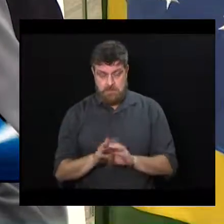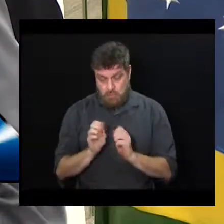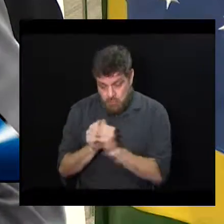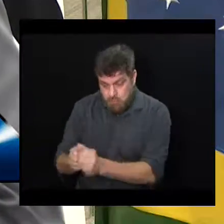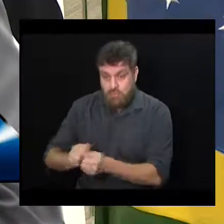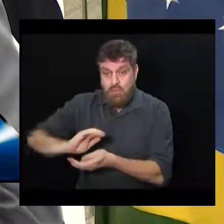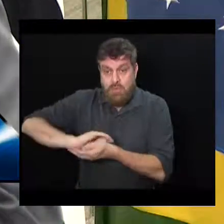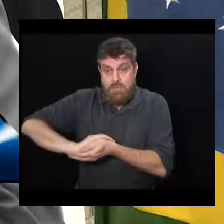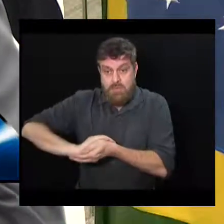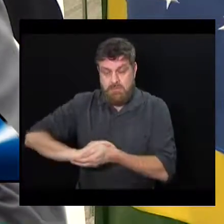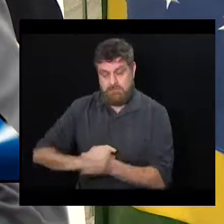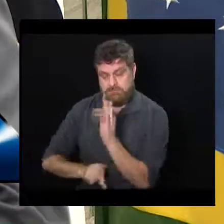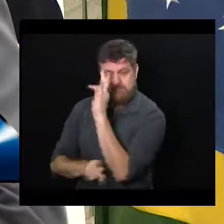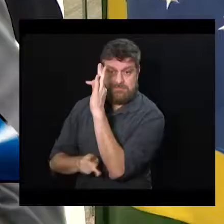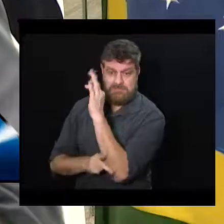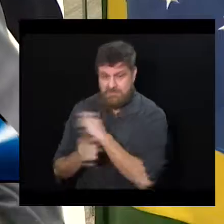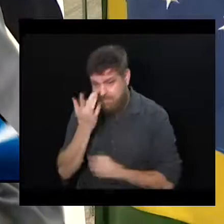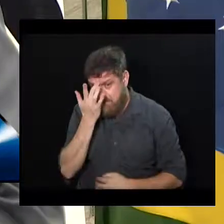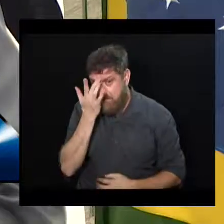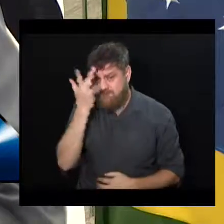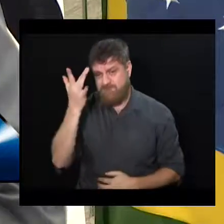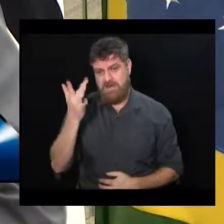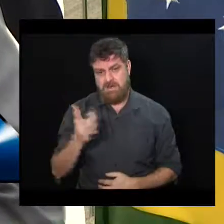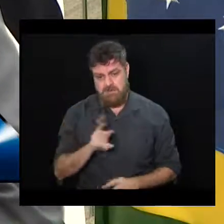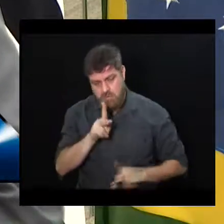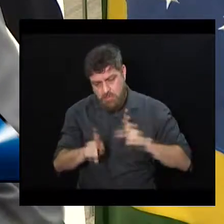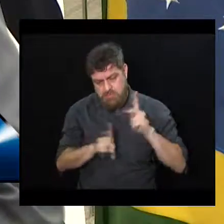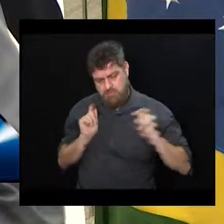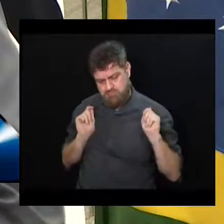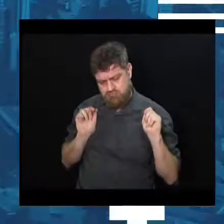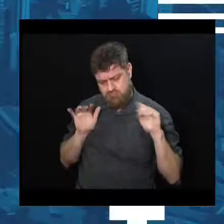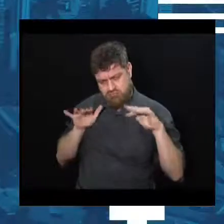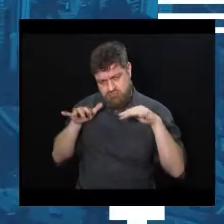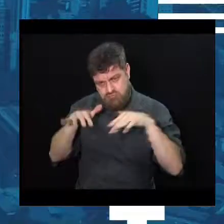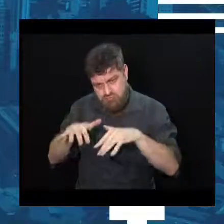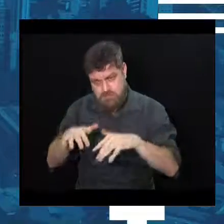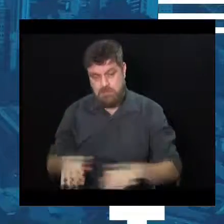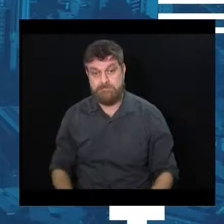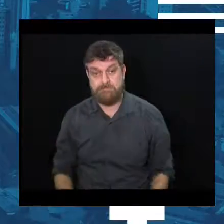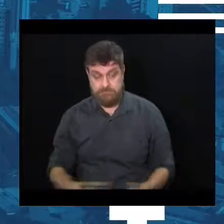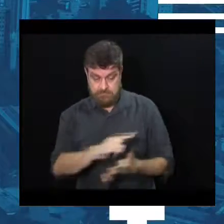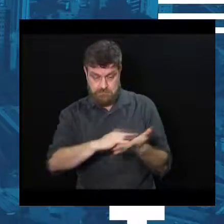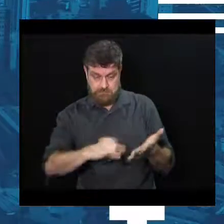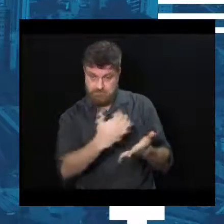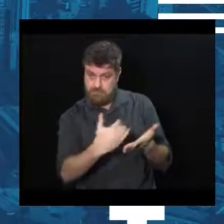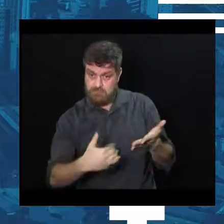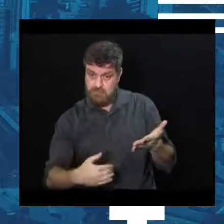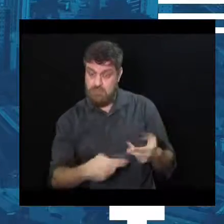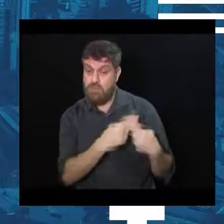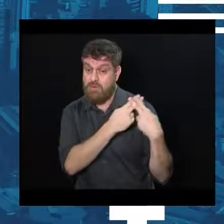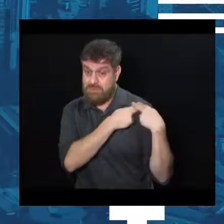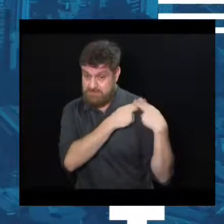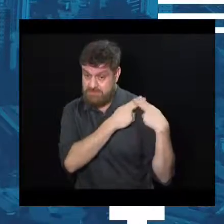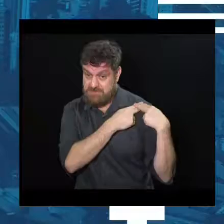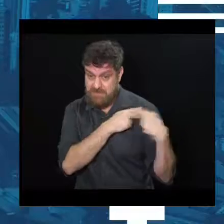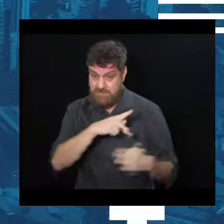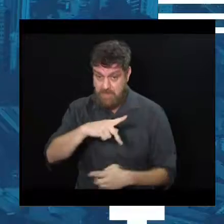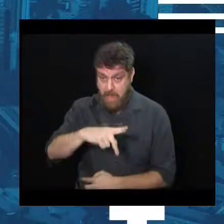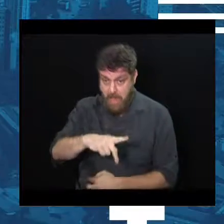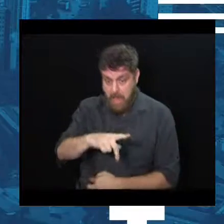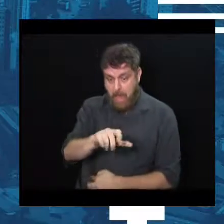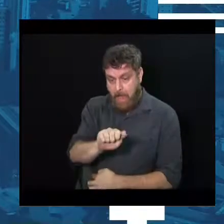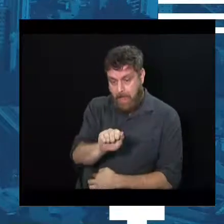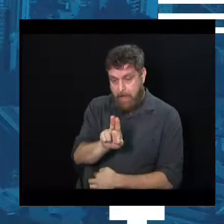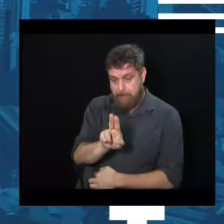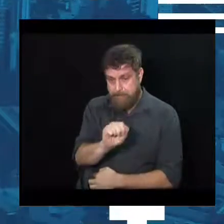no Poupatempo, com certeza facilita demais para a população. No documento, o superintendente do órgão, Paulo César